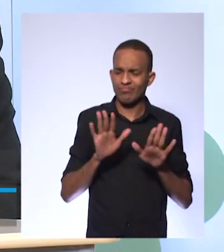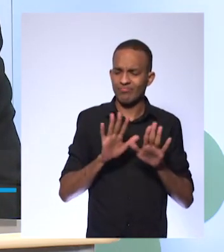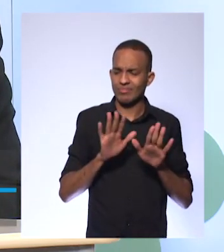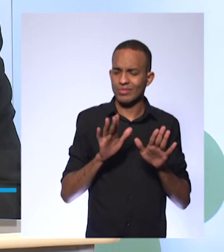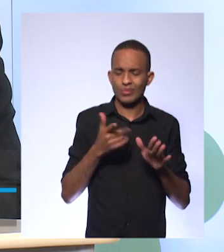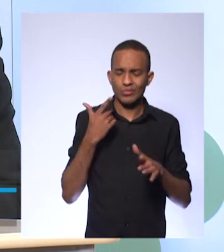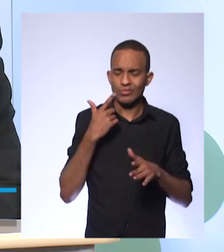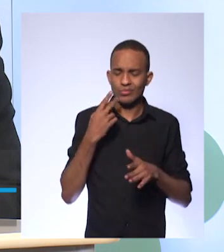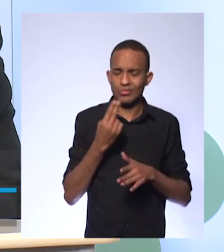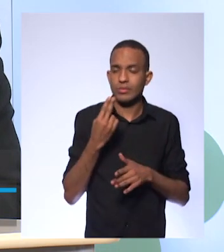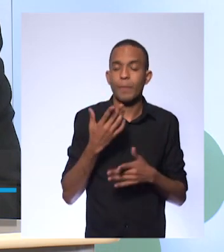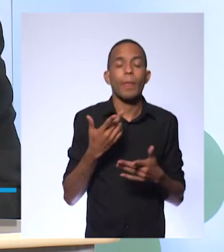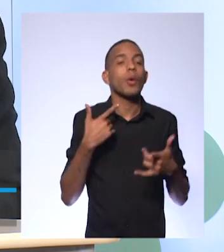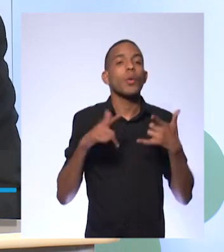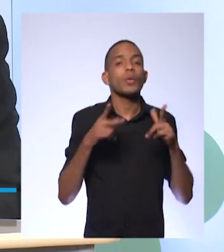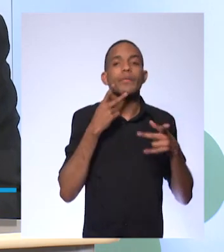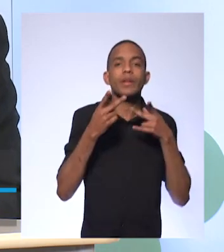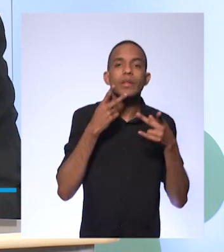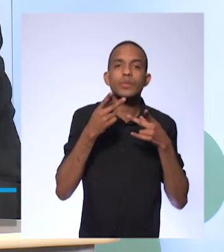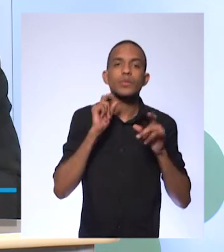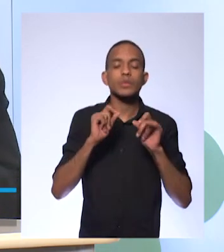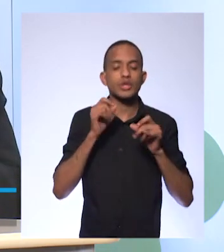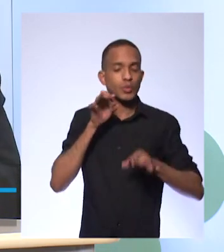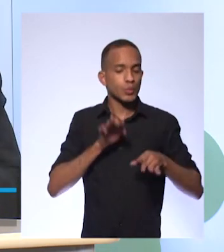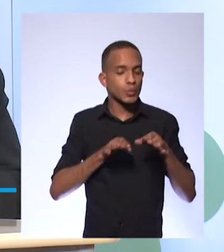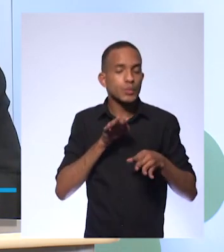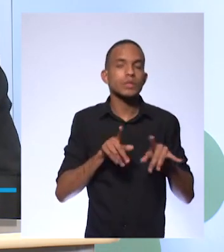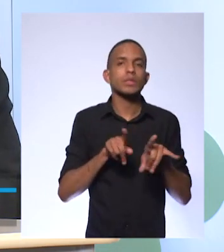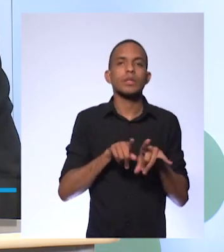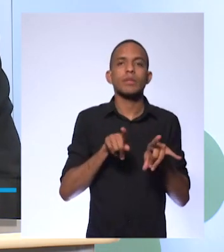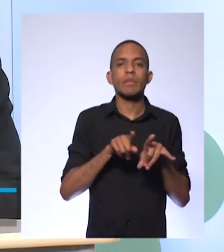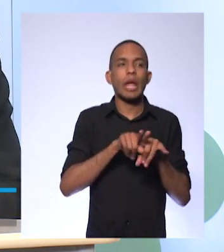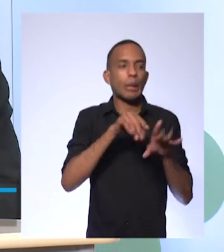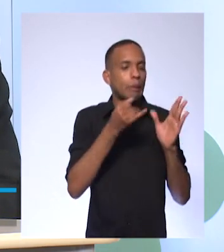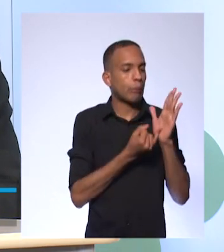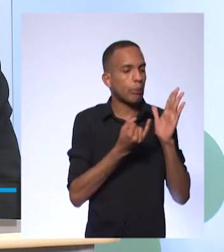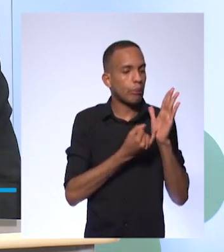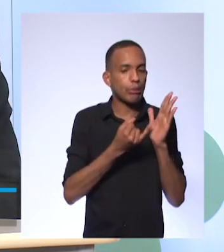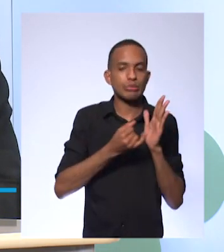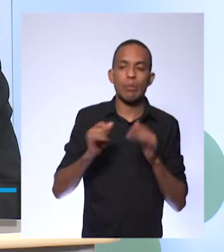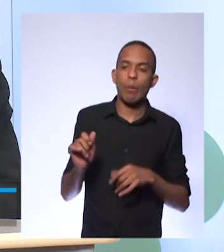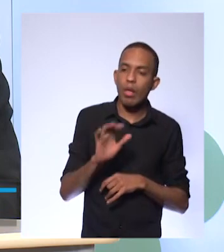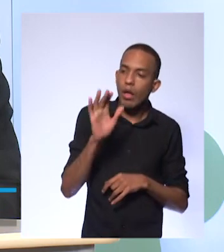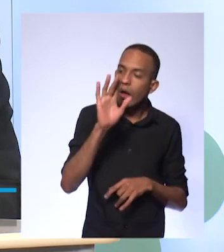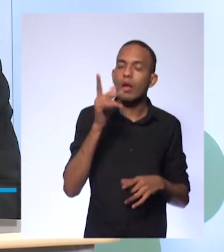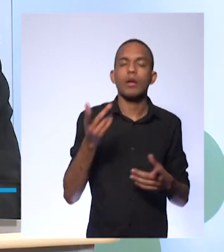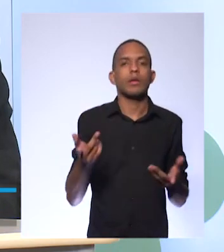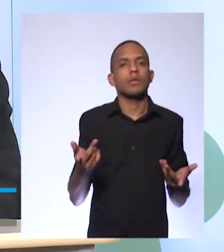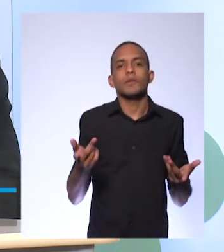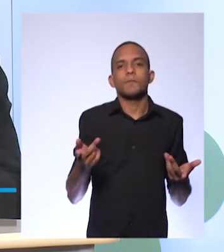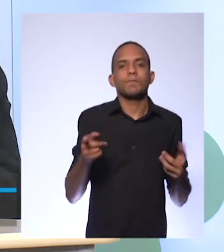estão colocando aqui que a questão de justiça, questão de altos impostos, questão